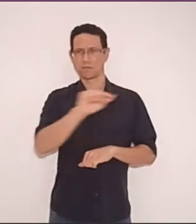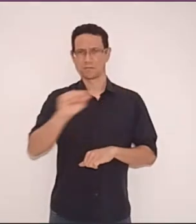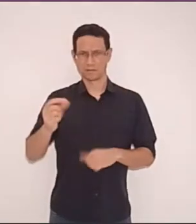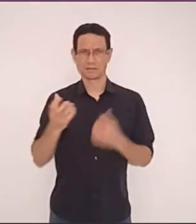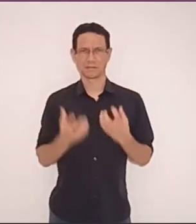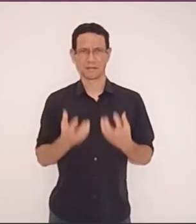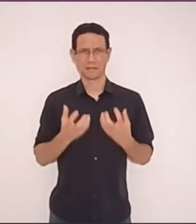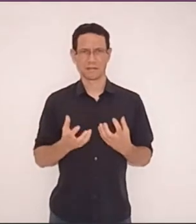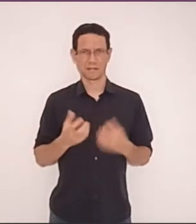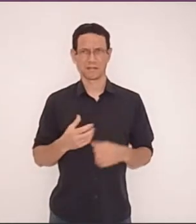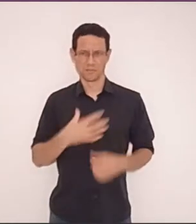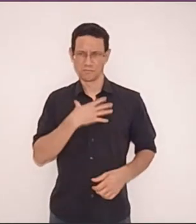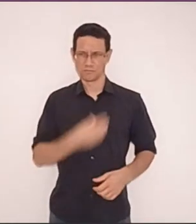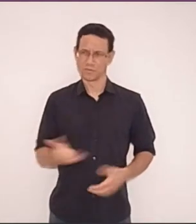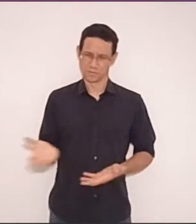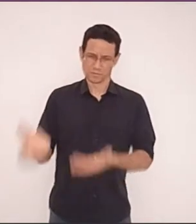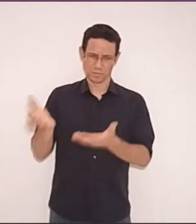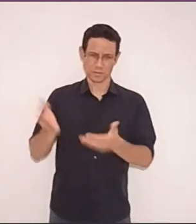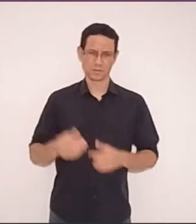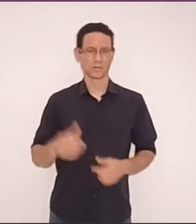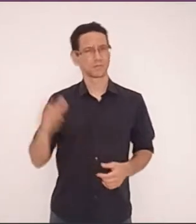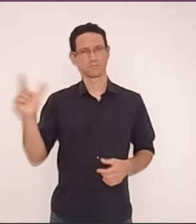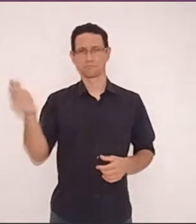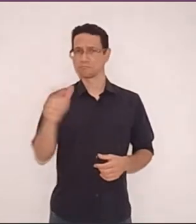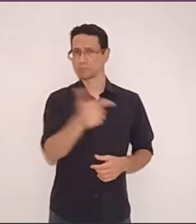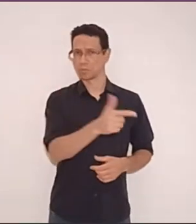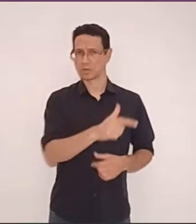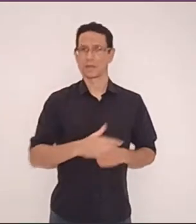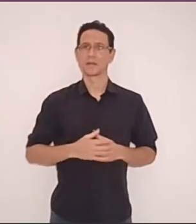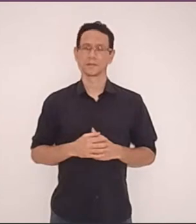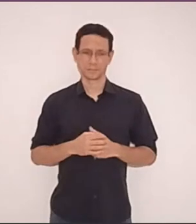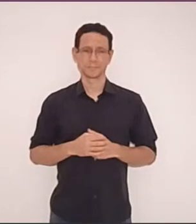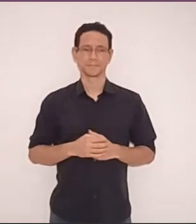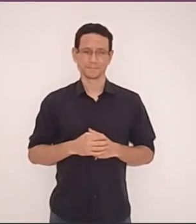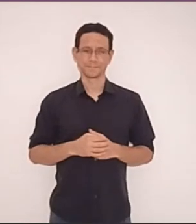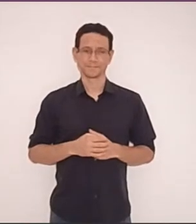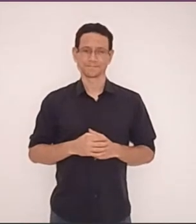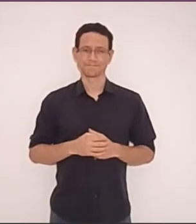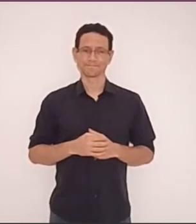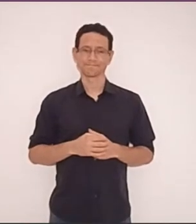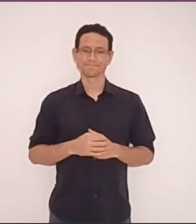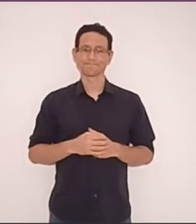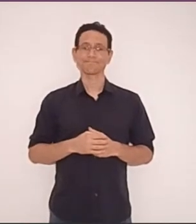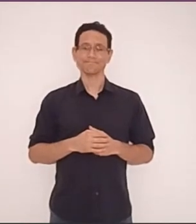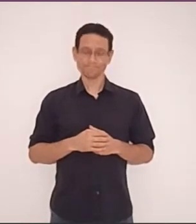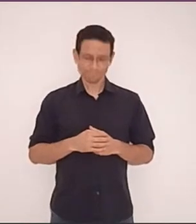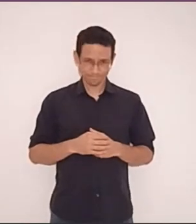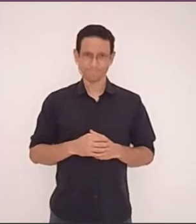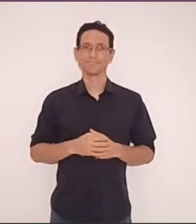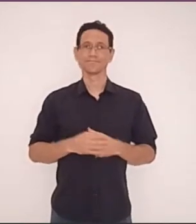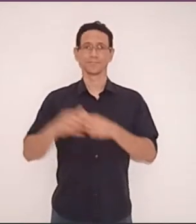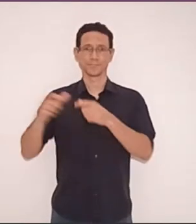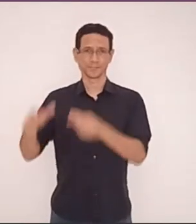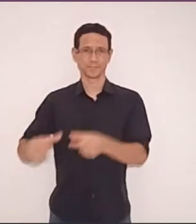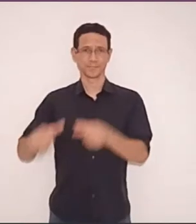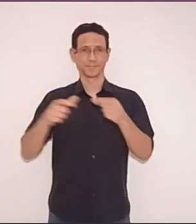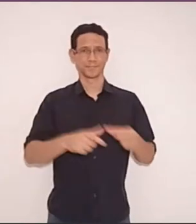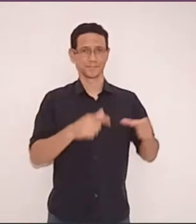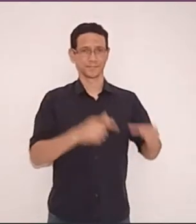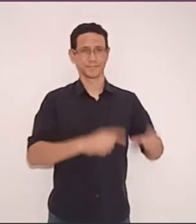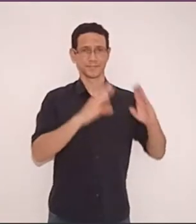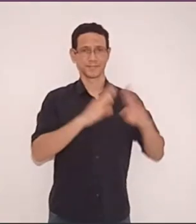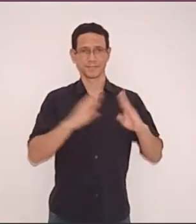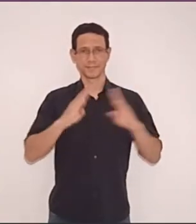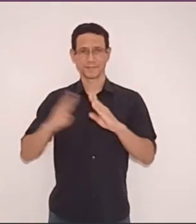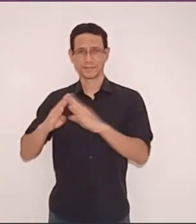pensou sobre isso E aí eu assim fiquei em diversos lares então